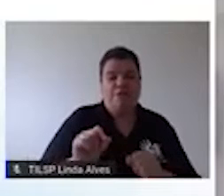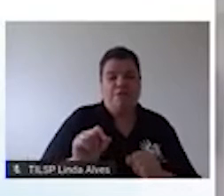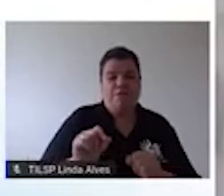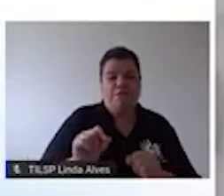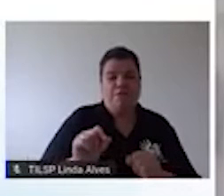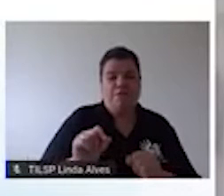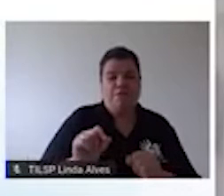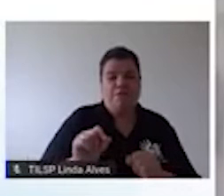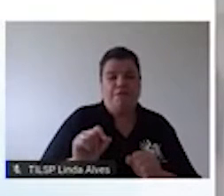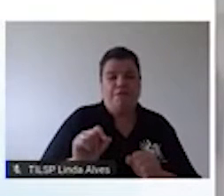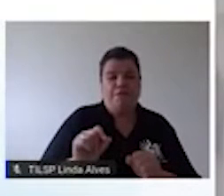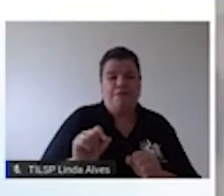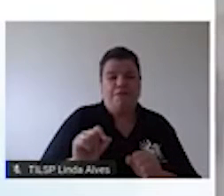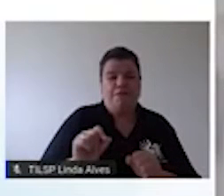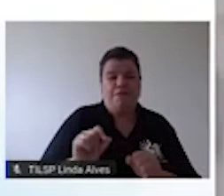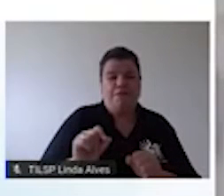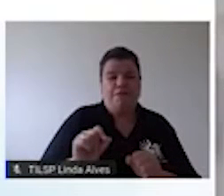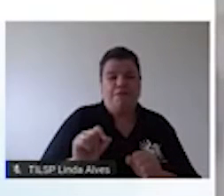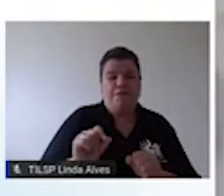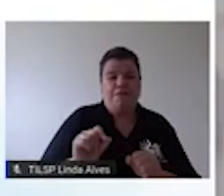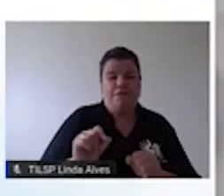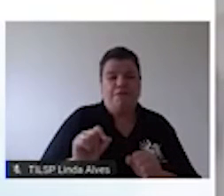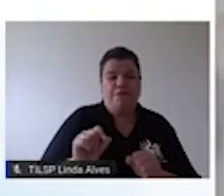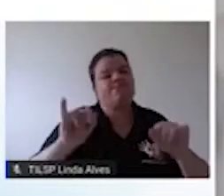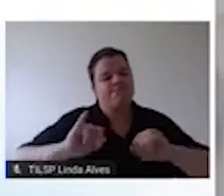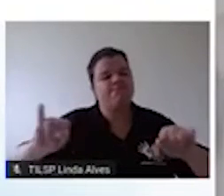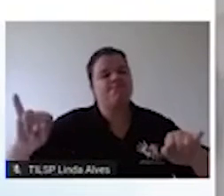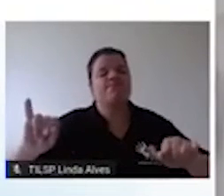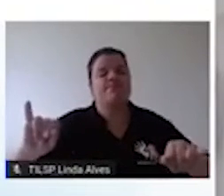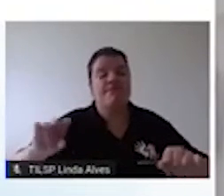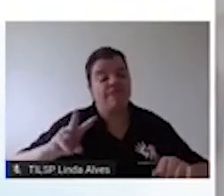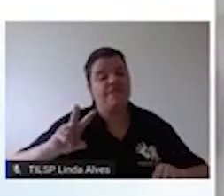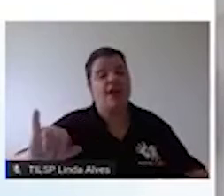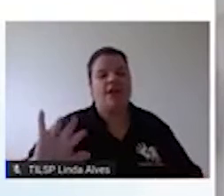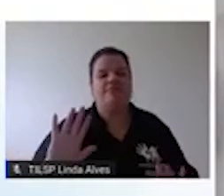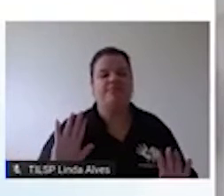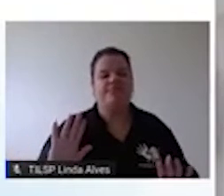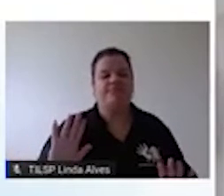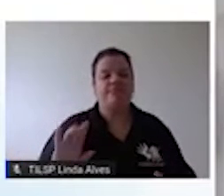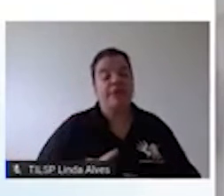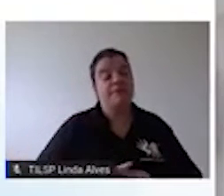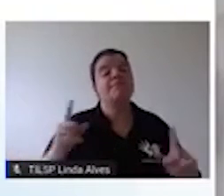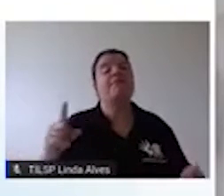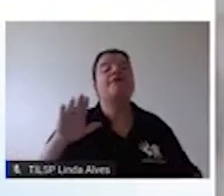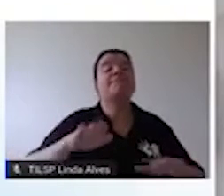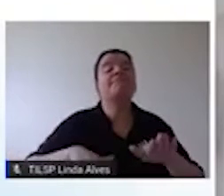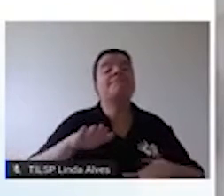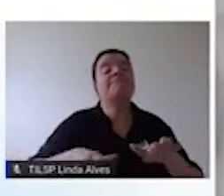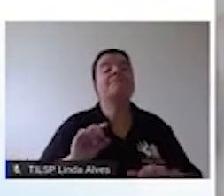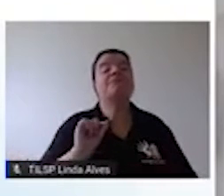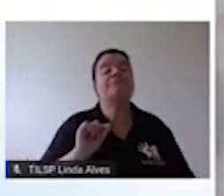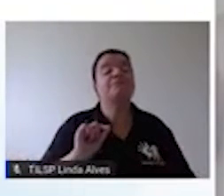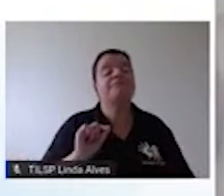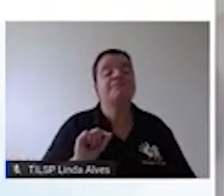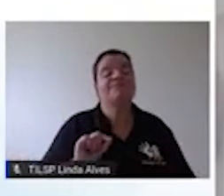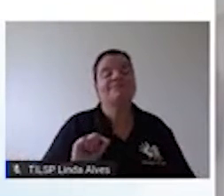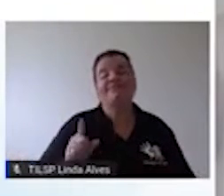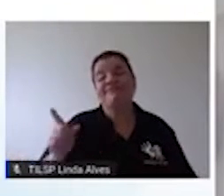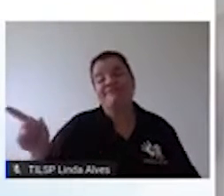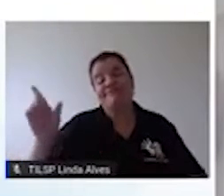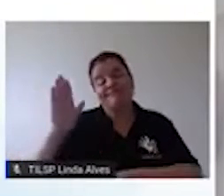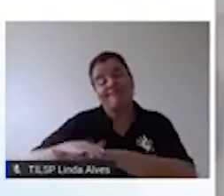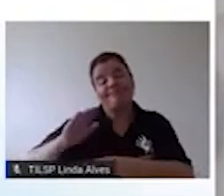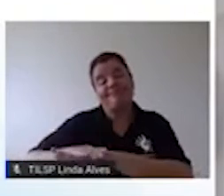é que essa campanha vai sair. Agora, tudo depende dessa mão equivocada